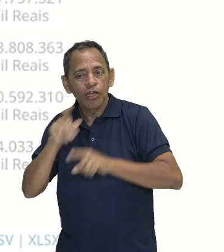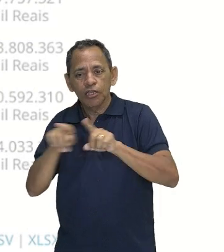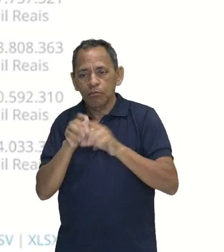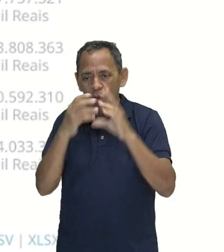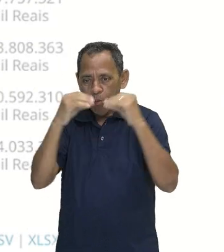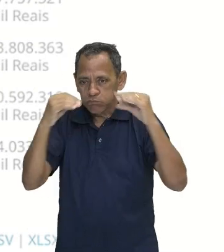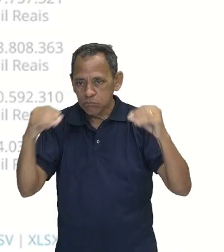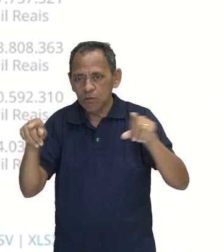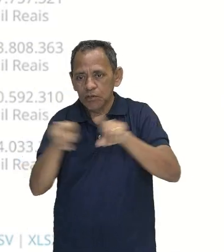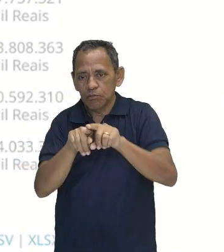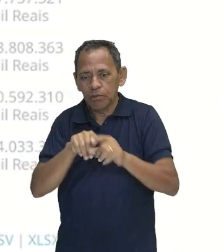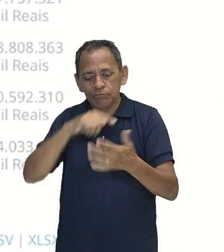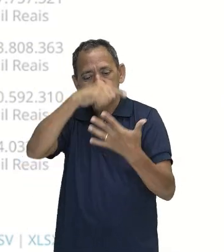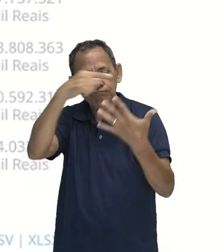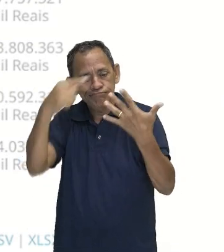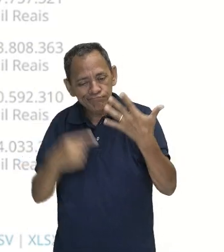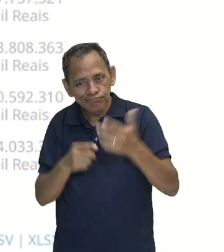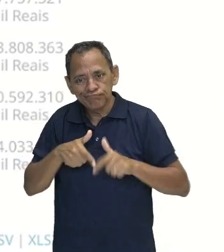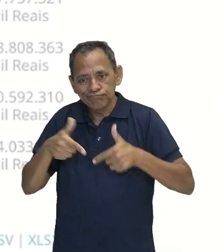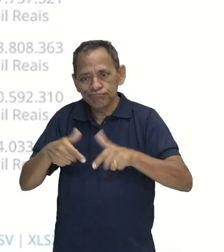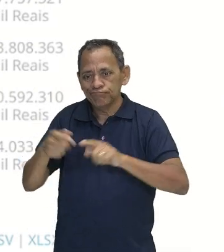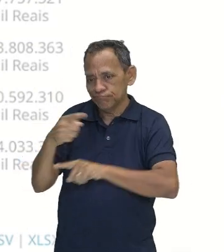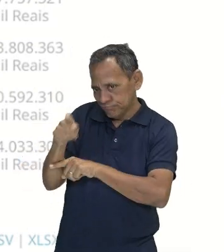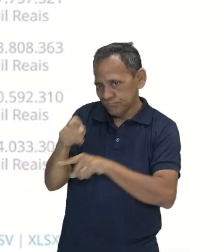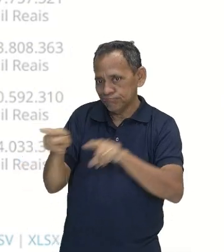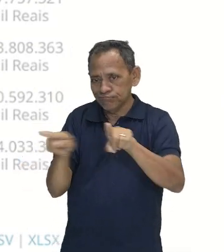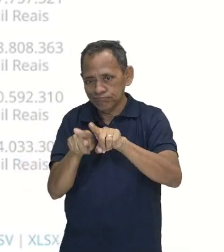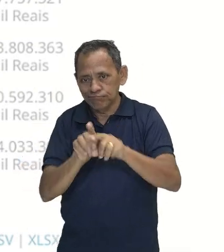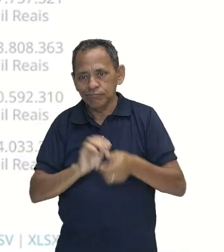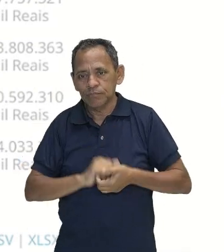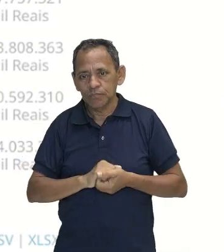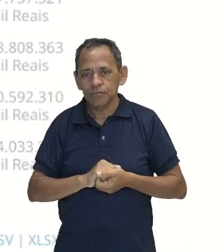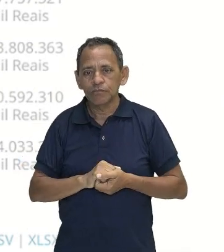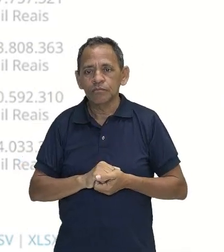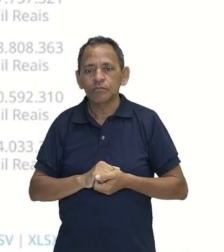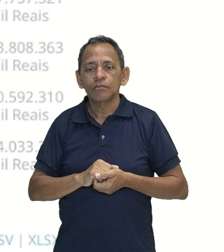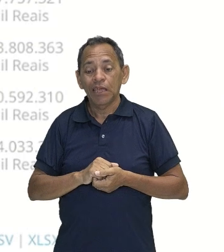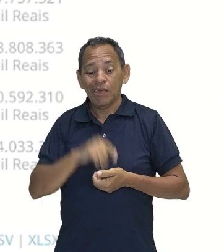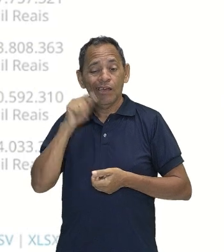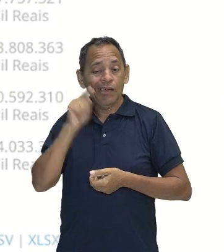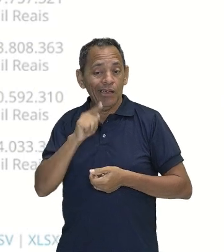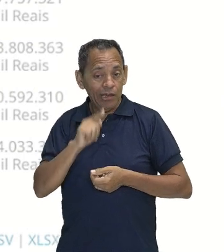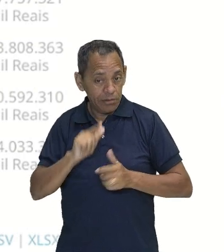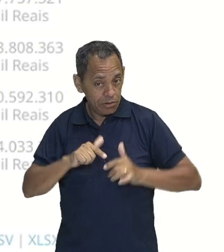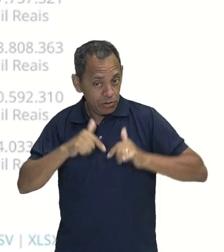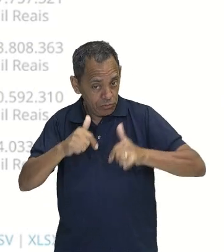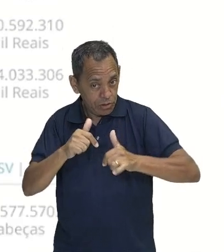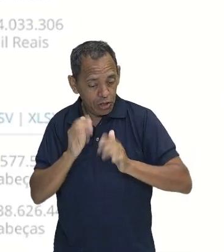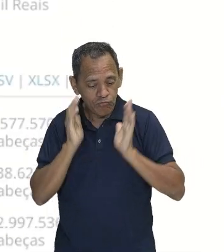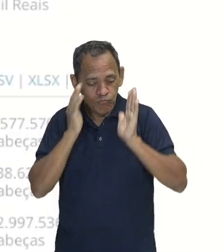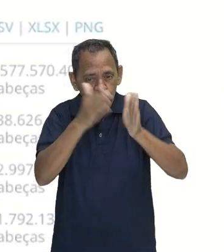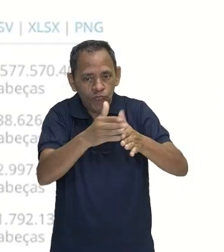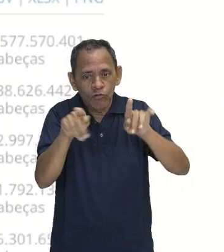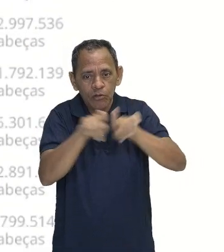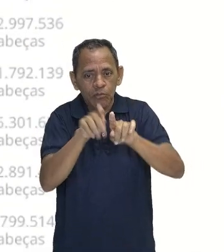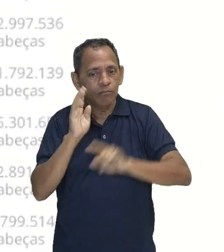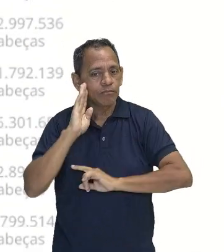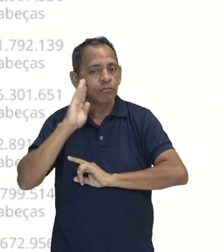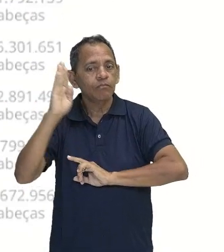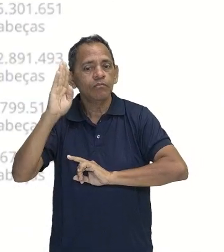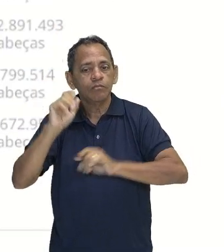outras atividades da agricultura, né? E atividades essas, né, voltadas também aí